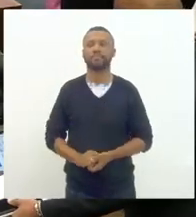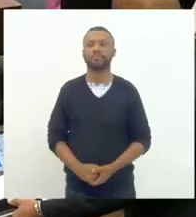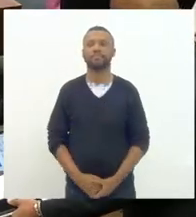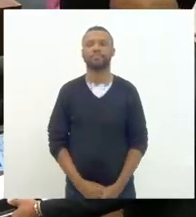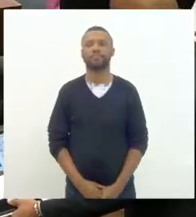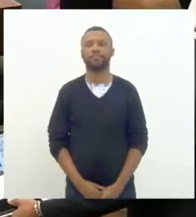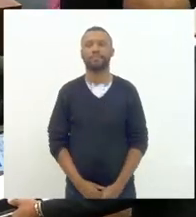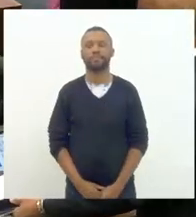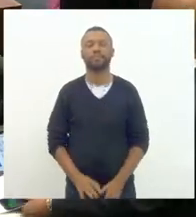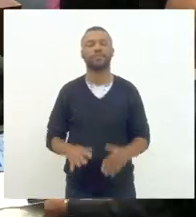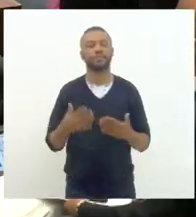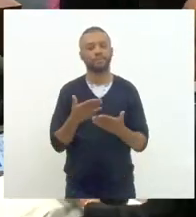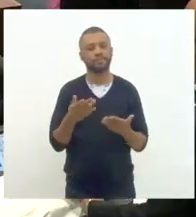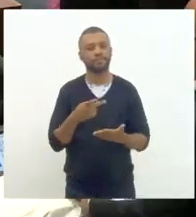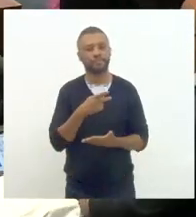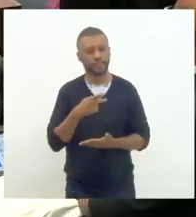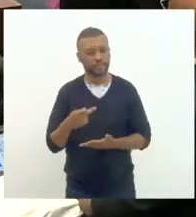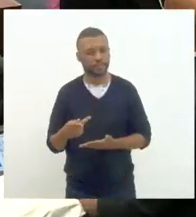Senhor presidente,